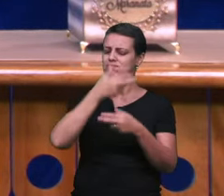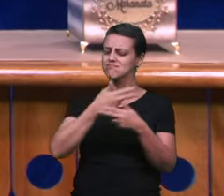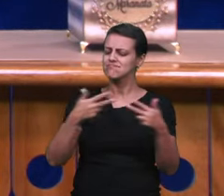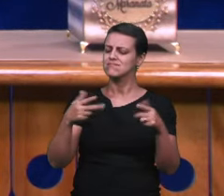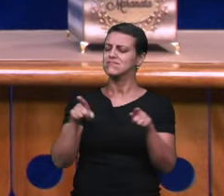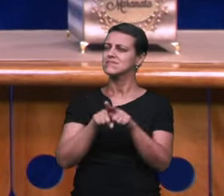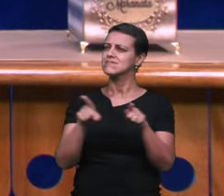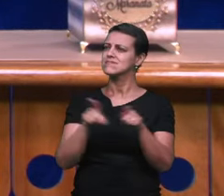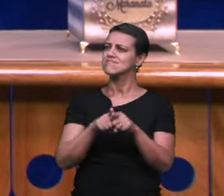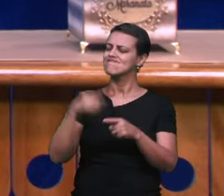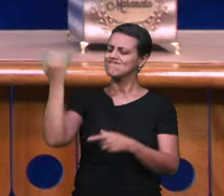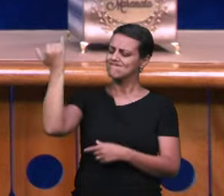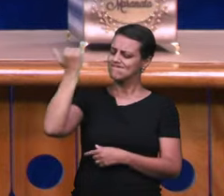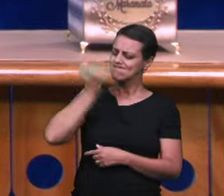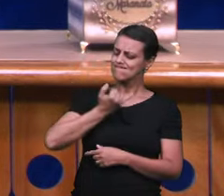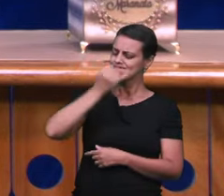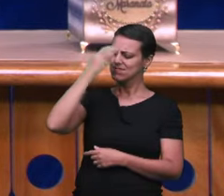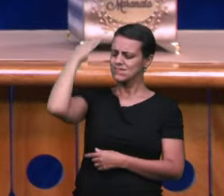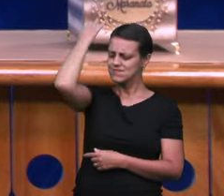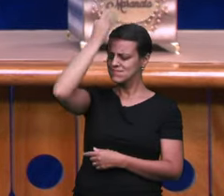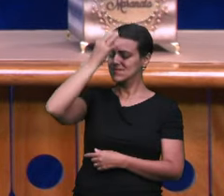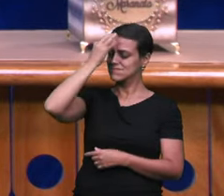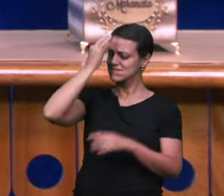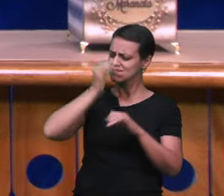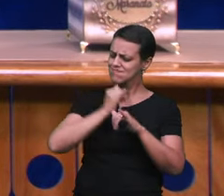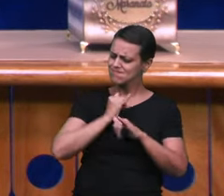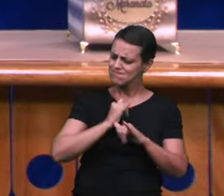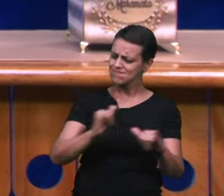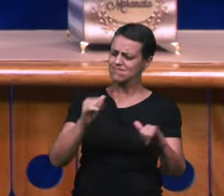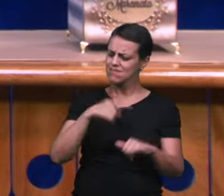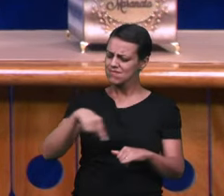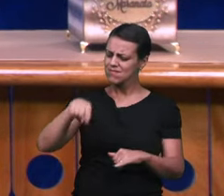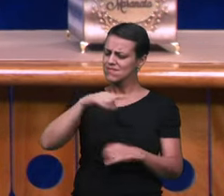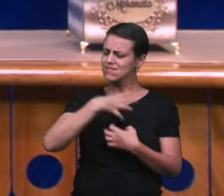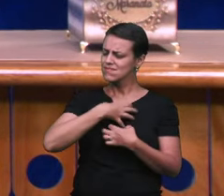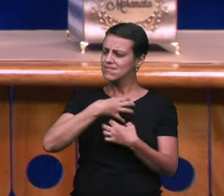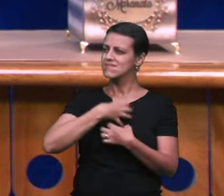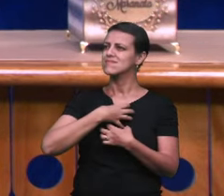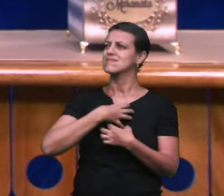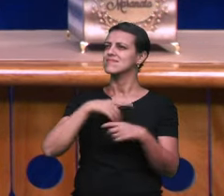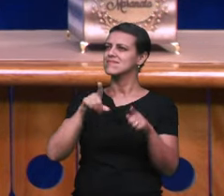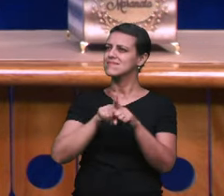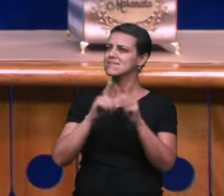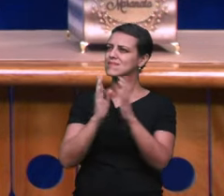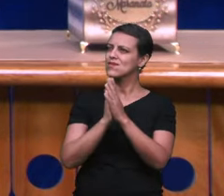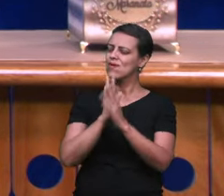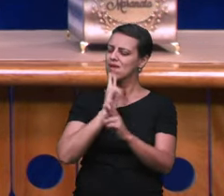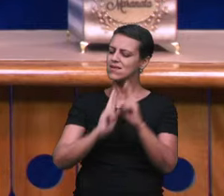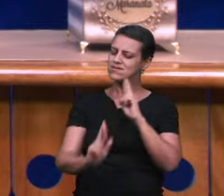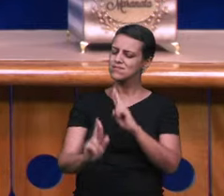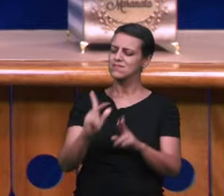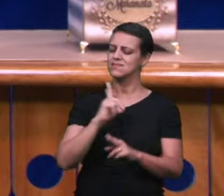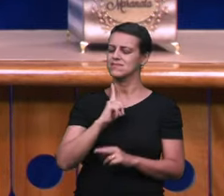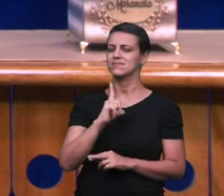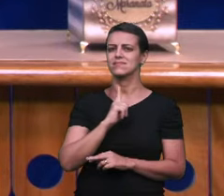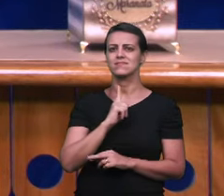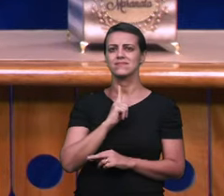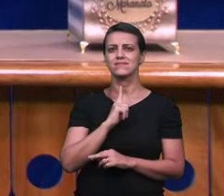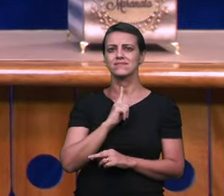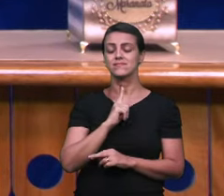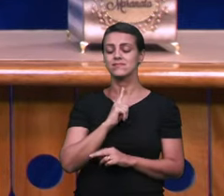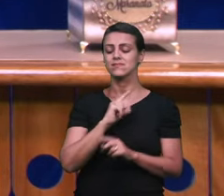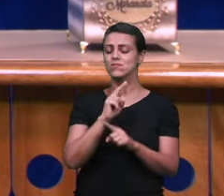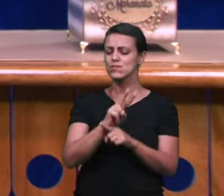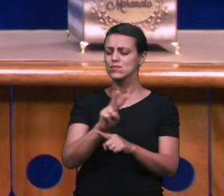voz, Senhor, de ouvir a Tua, de alcançar e receber a Tua resposta às orações que são feitas. Abençoa, Senhor, e pedimos ainda que Tu os preserves